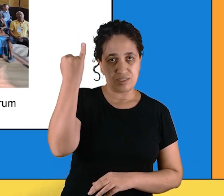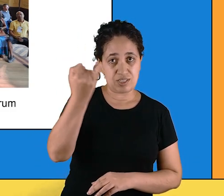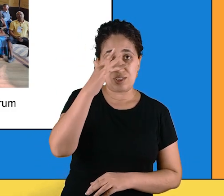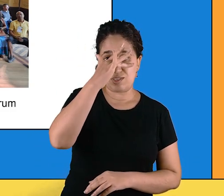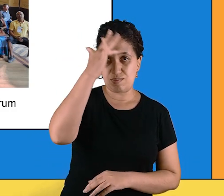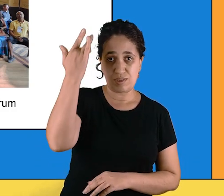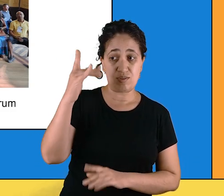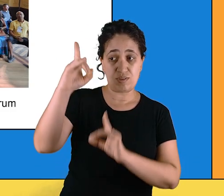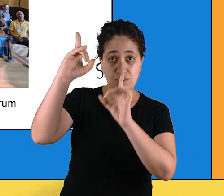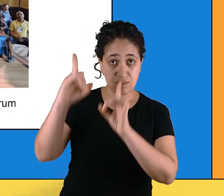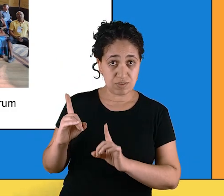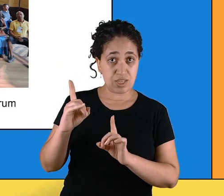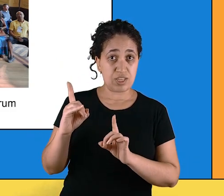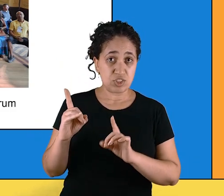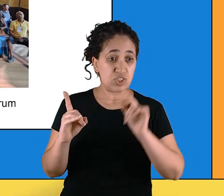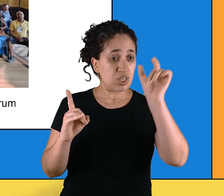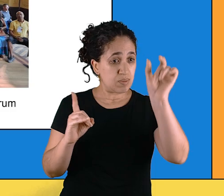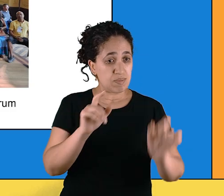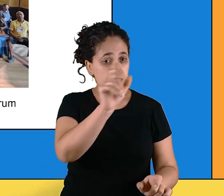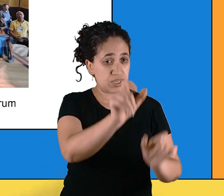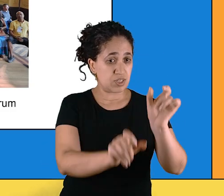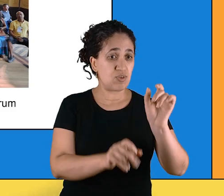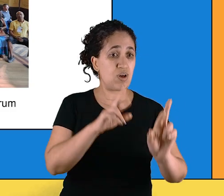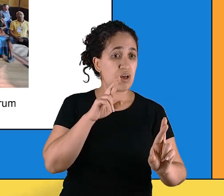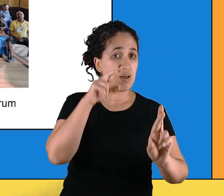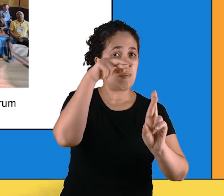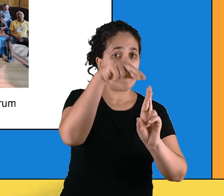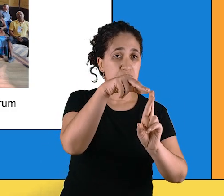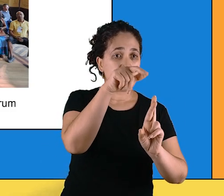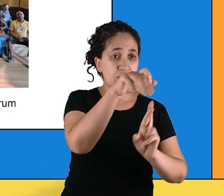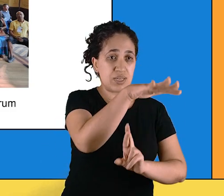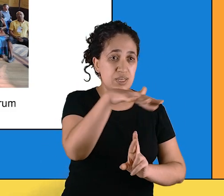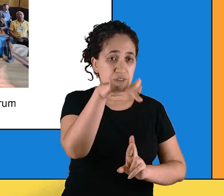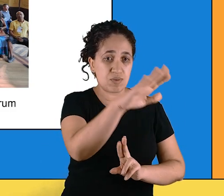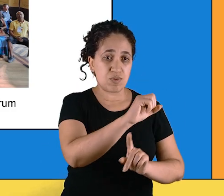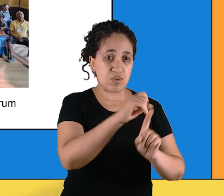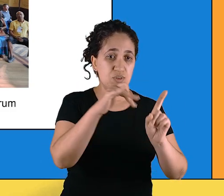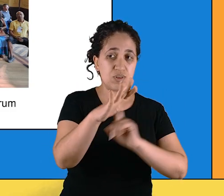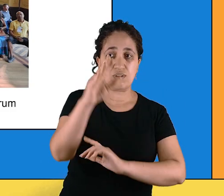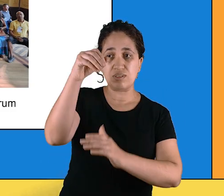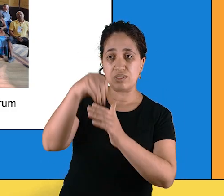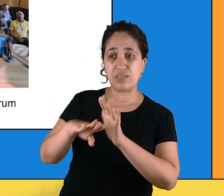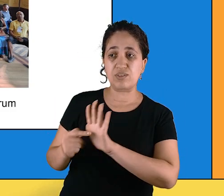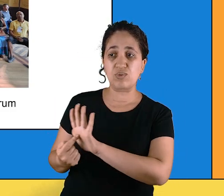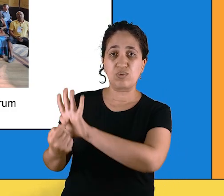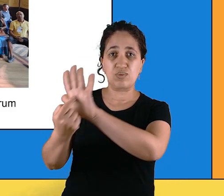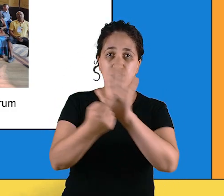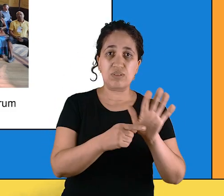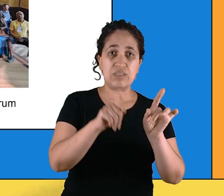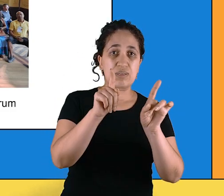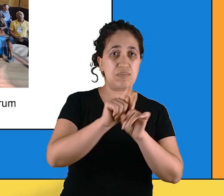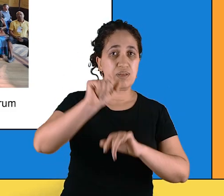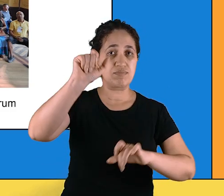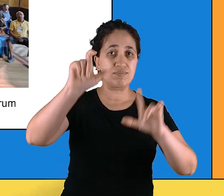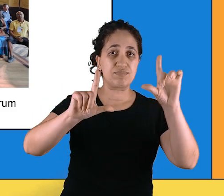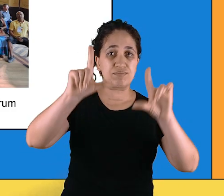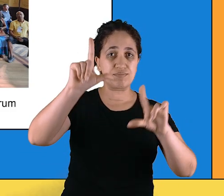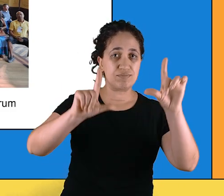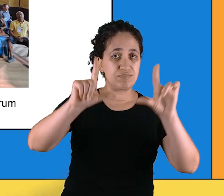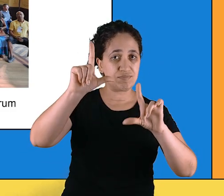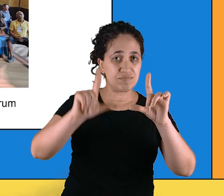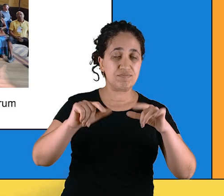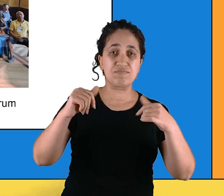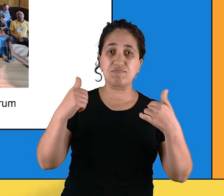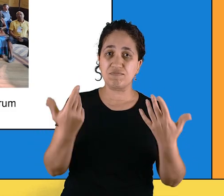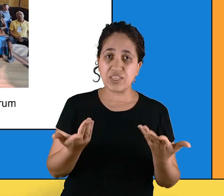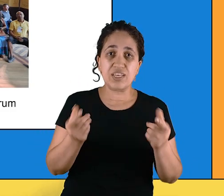né? As pessoas com deficiência estarem representadas nos meios sociais, nas exposições, né? Nos programas de